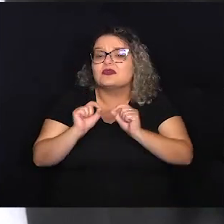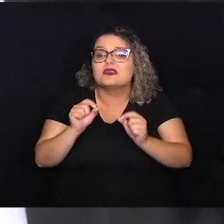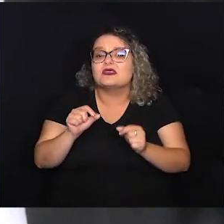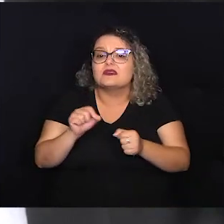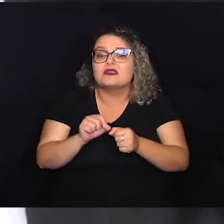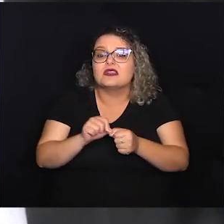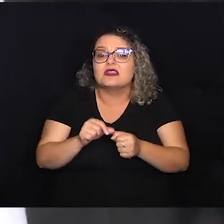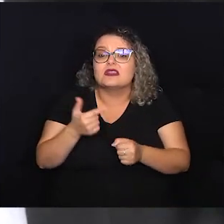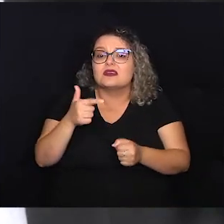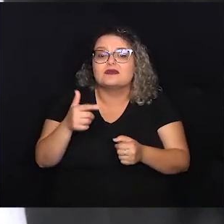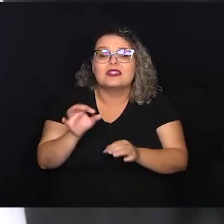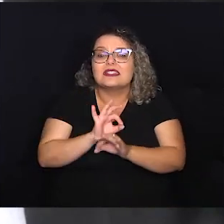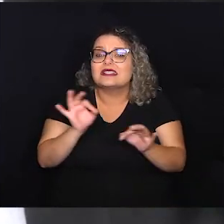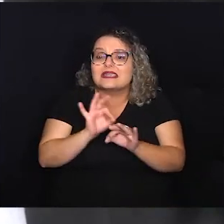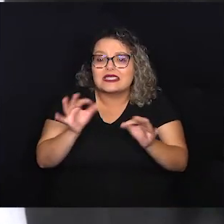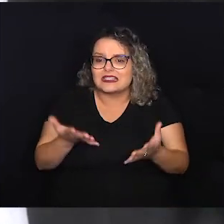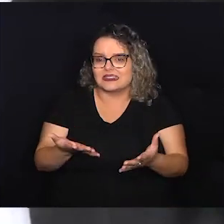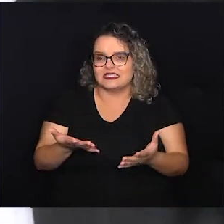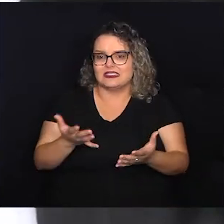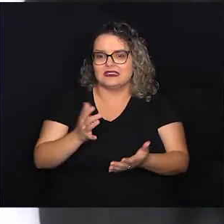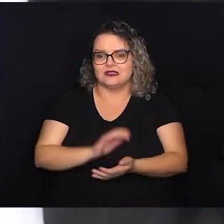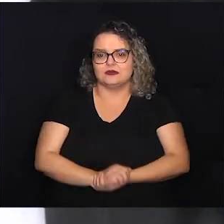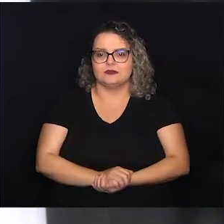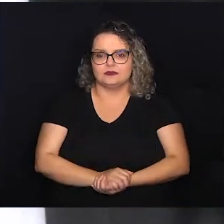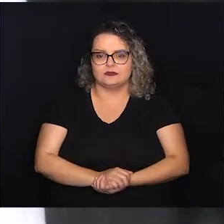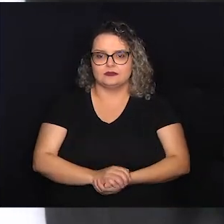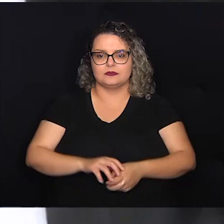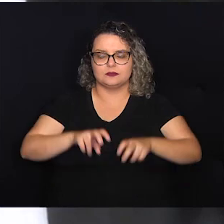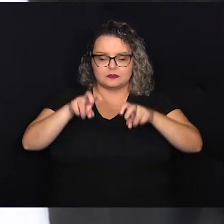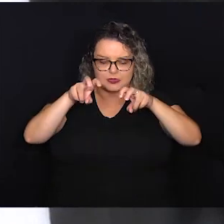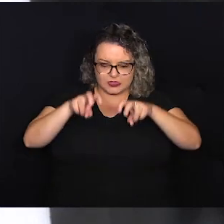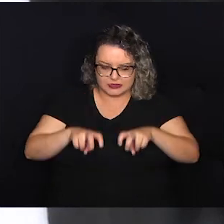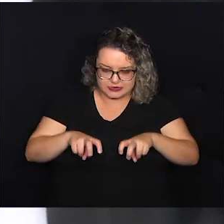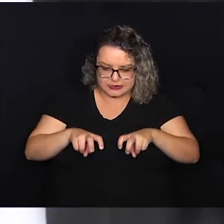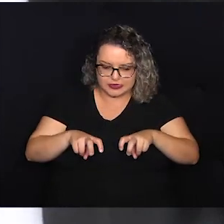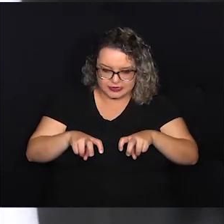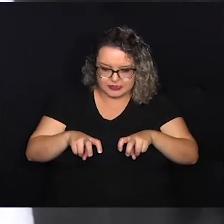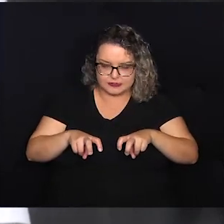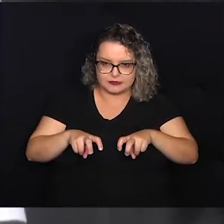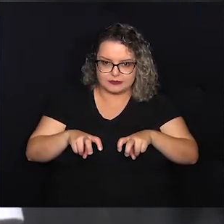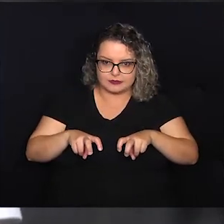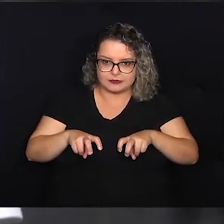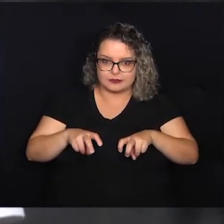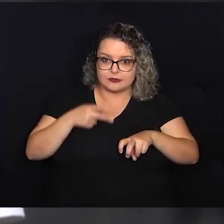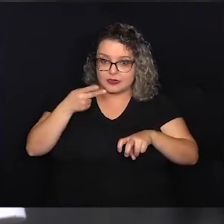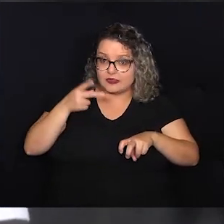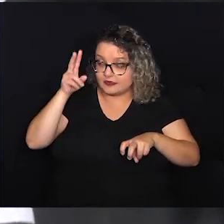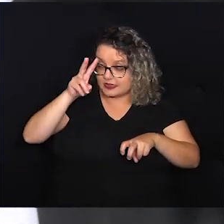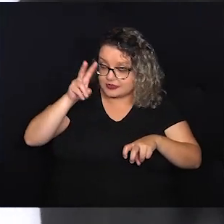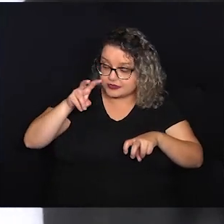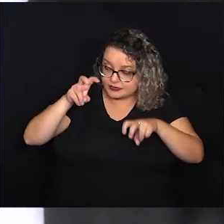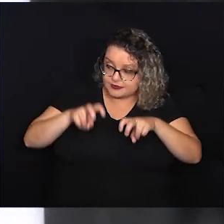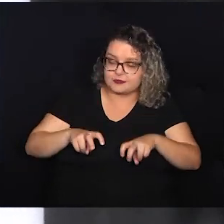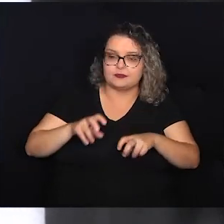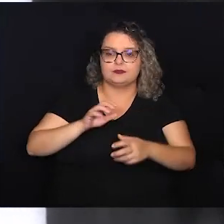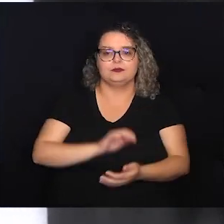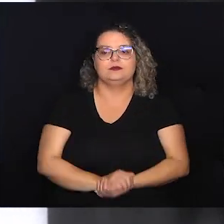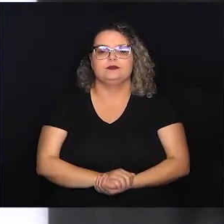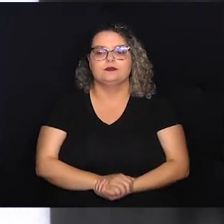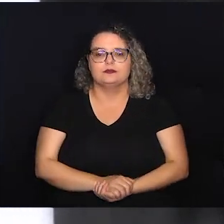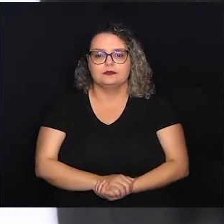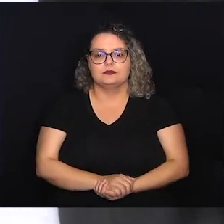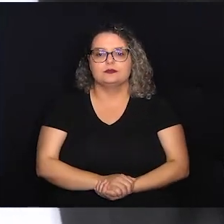aqui, nem lenha eu tenho para comer. Eu sentei com ela e contei a história. Eu